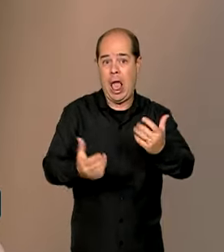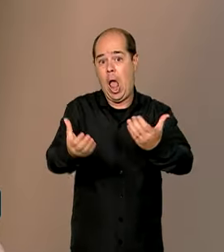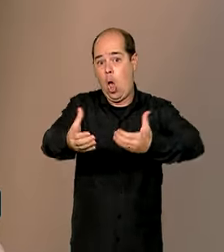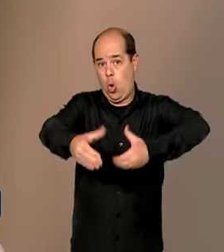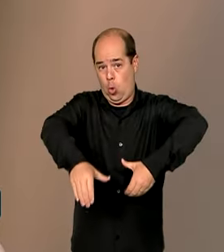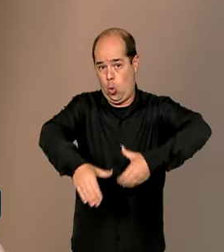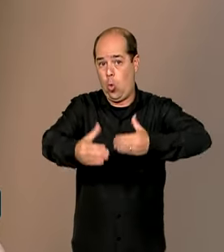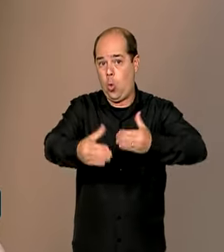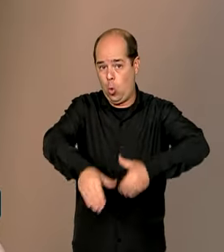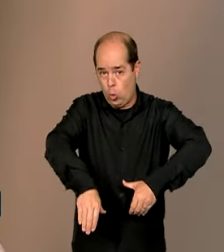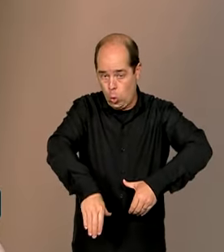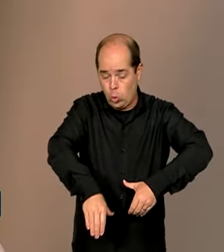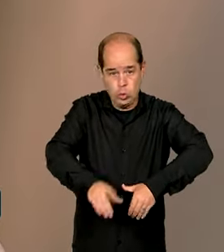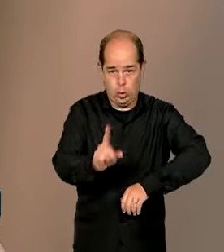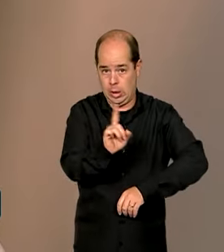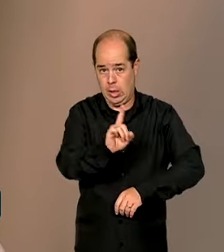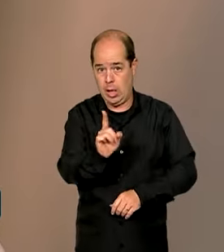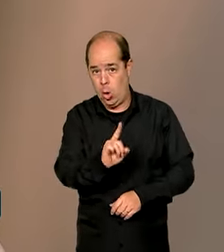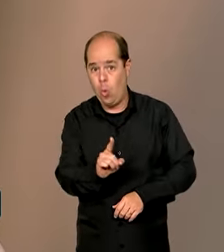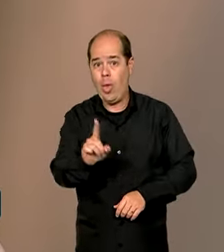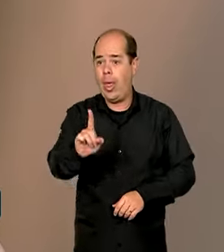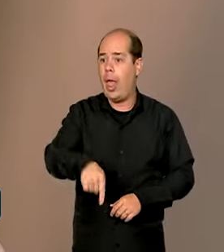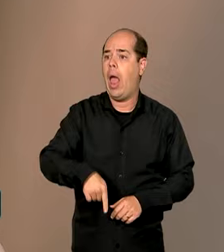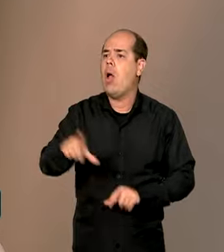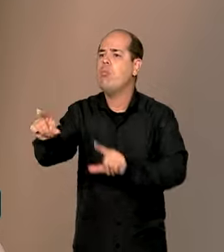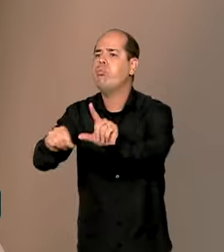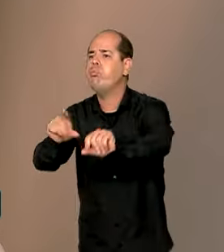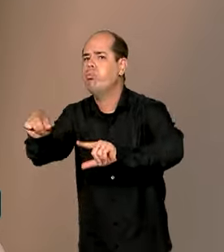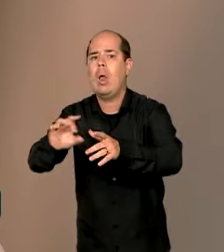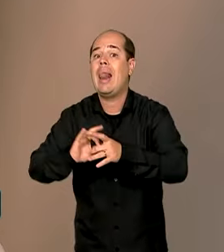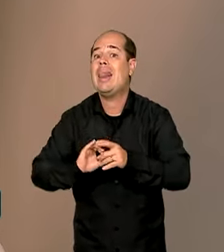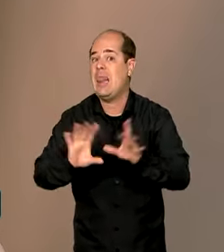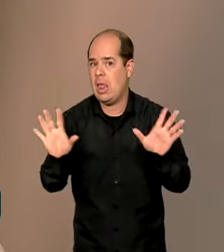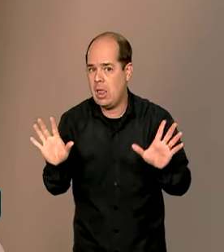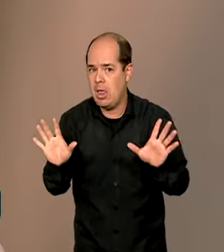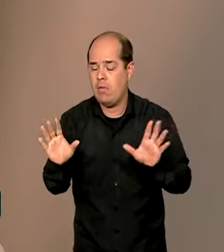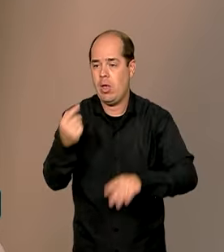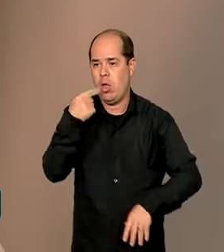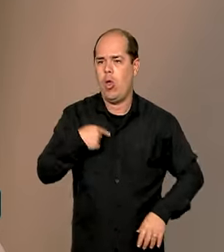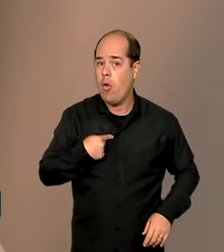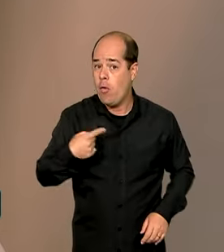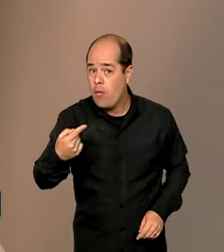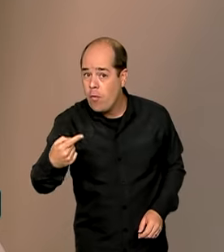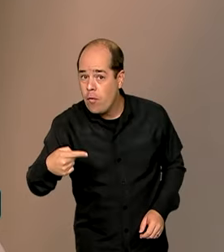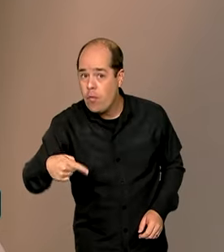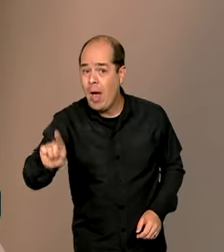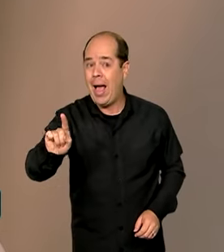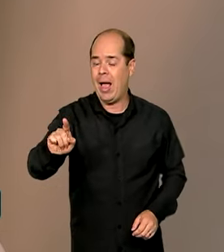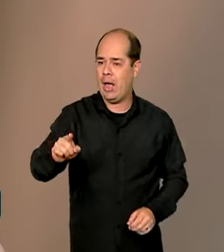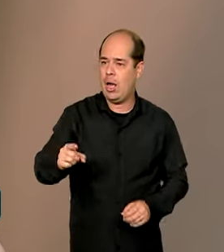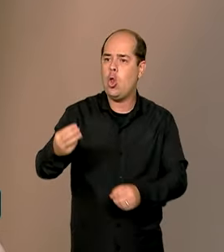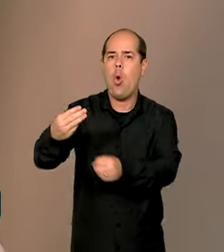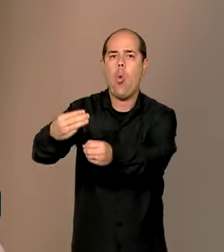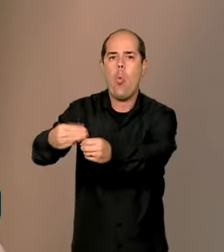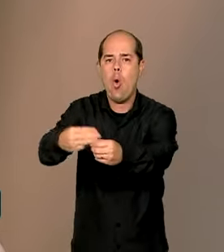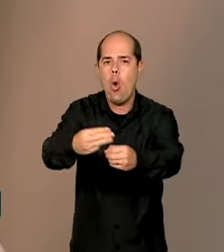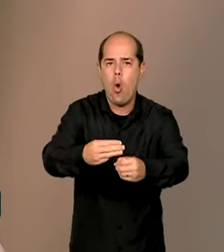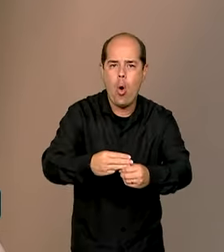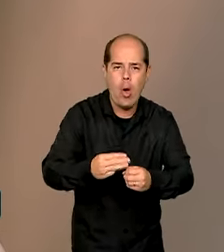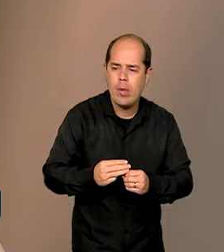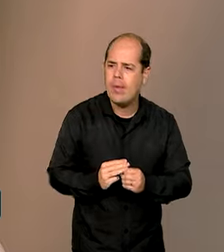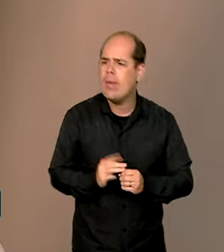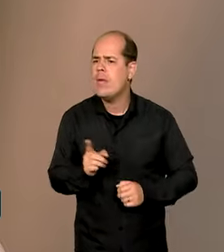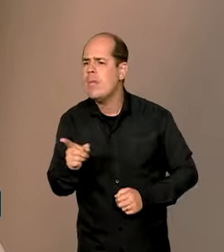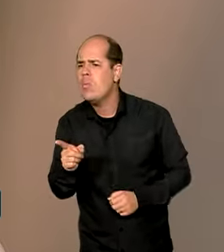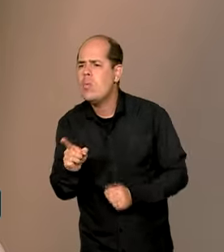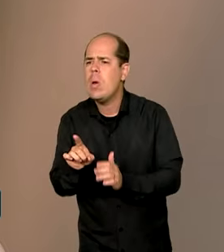que é de livre nomeação, e se a gente for ali naquele município, no cadastro único, localizar as